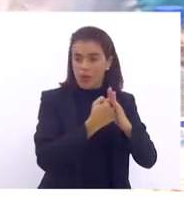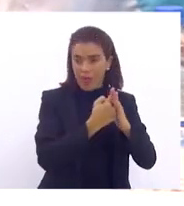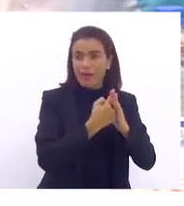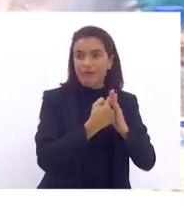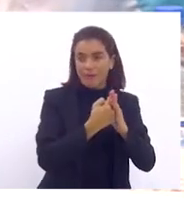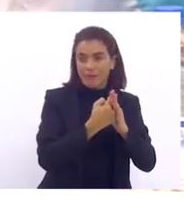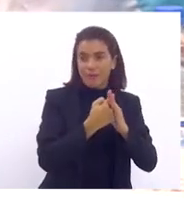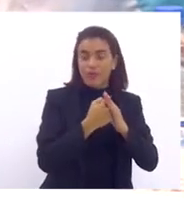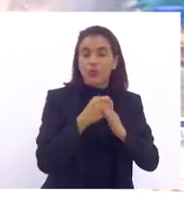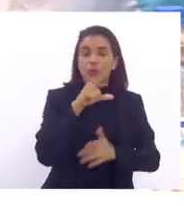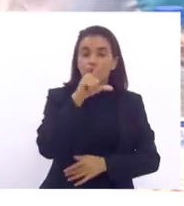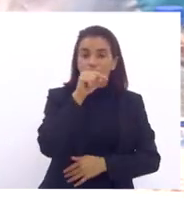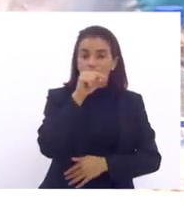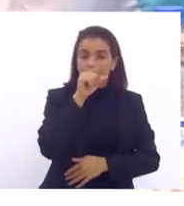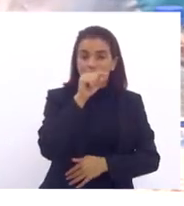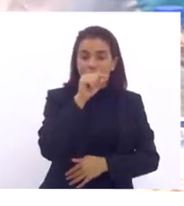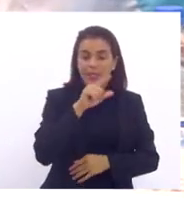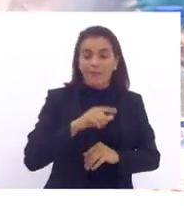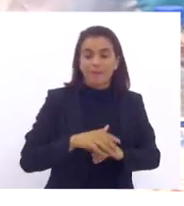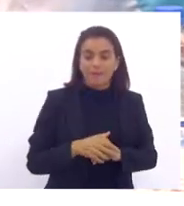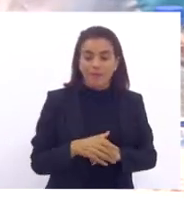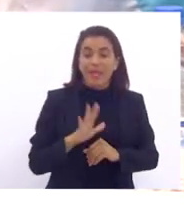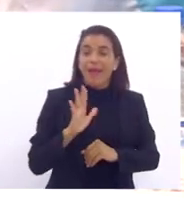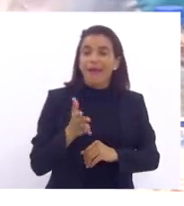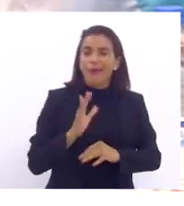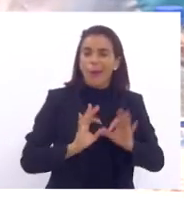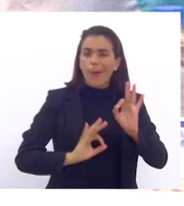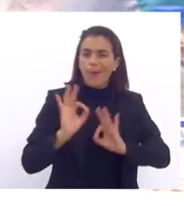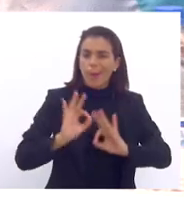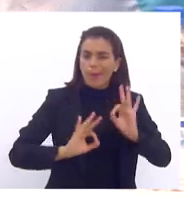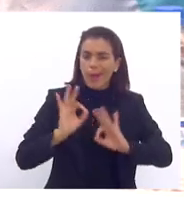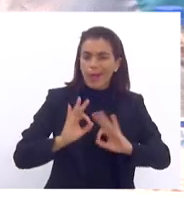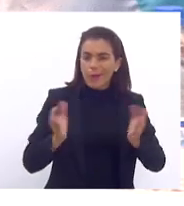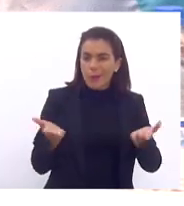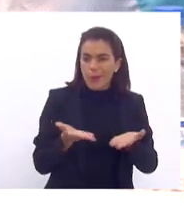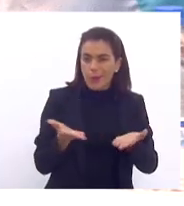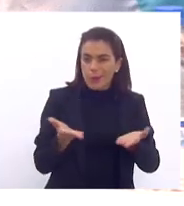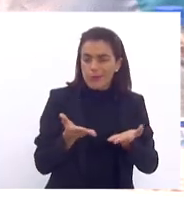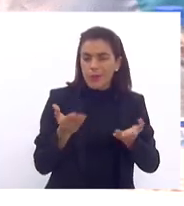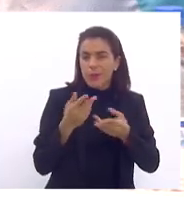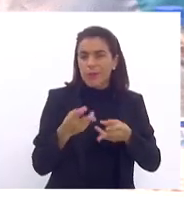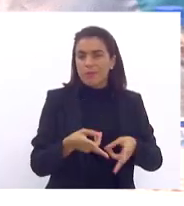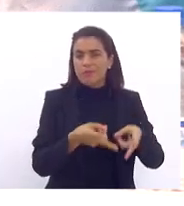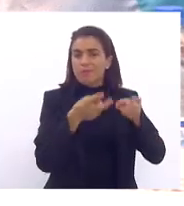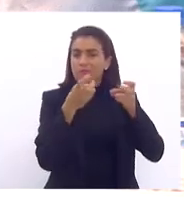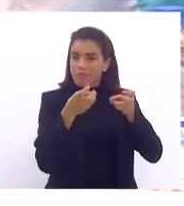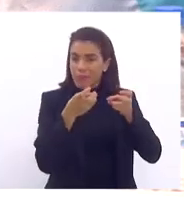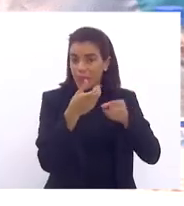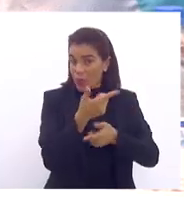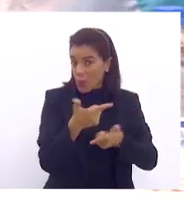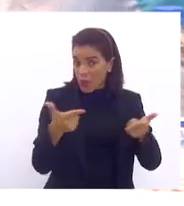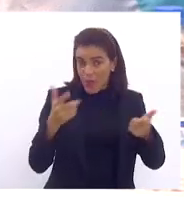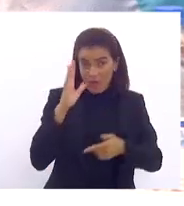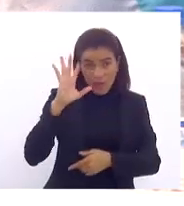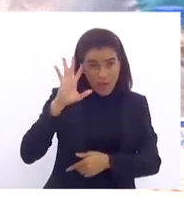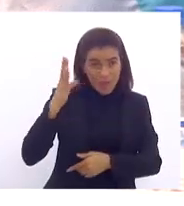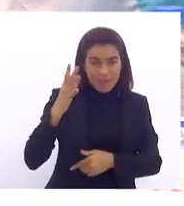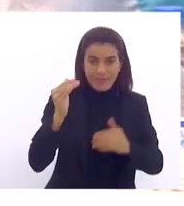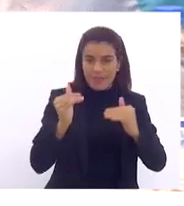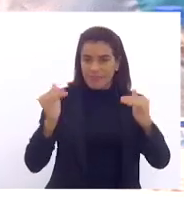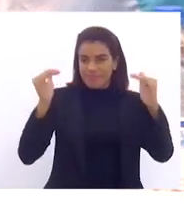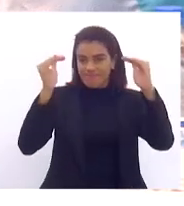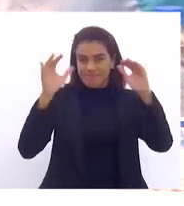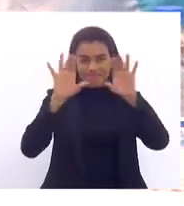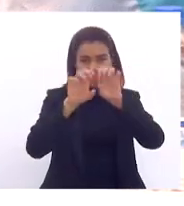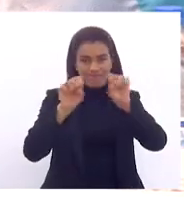do Twitter pelo que eu preparando essa essa fala de hoje eu vi que não houve chegou a ter uma decisão da suprema corte me